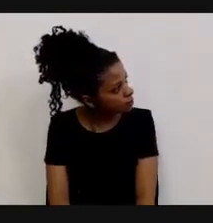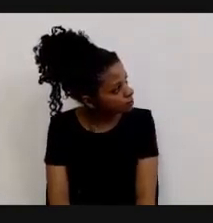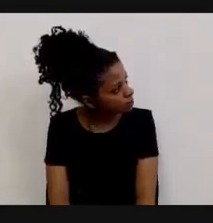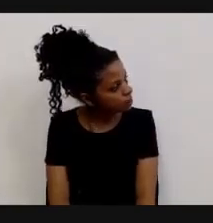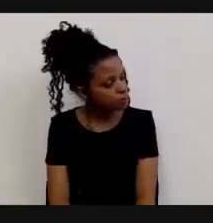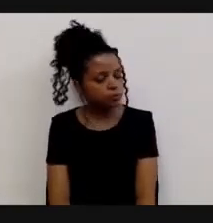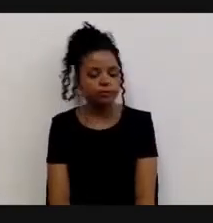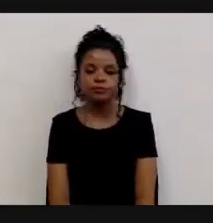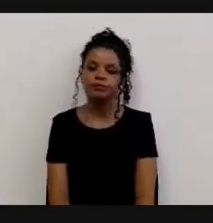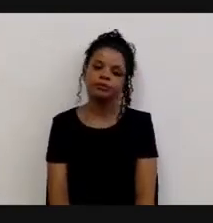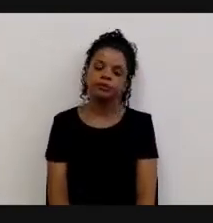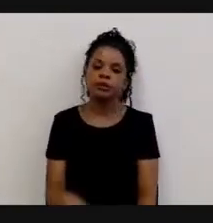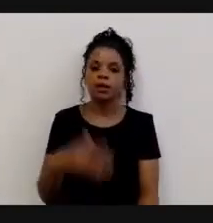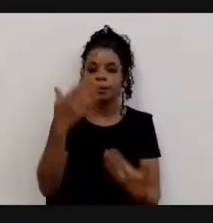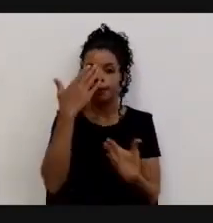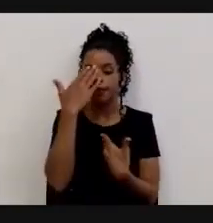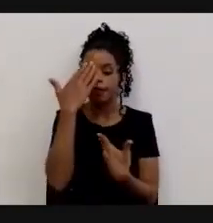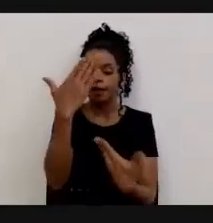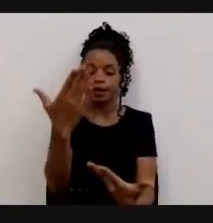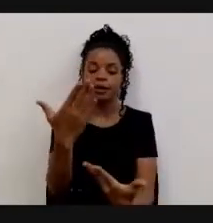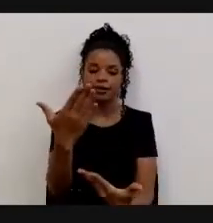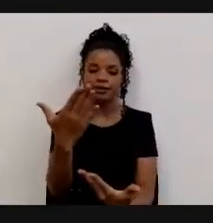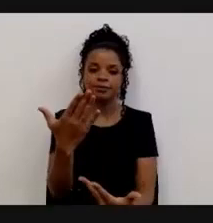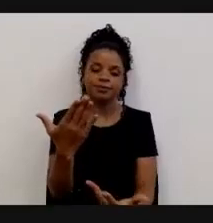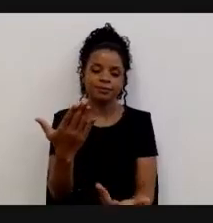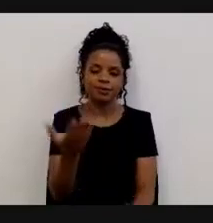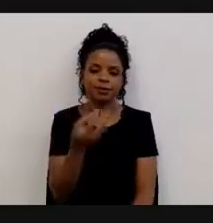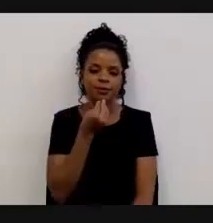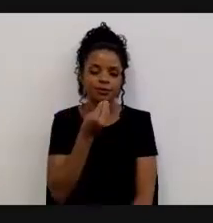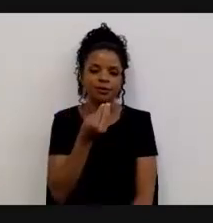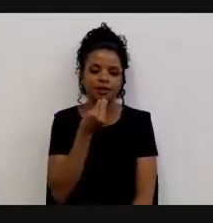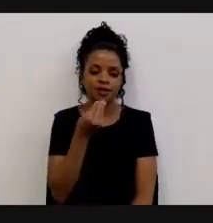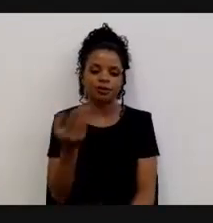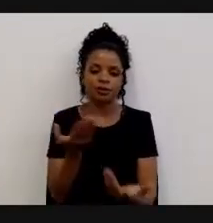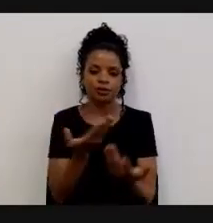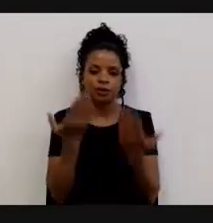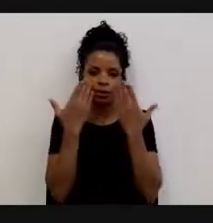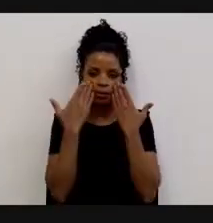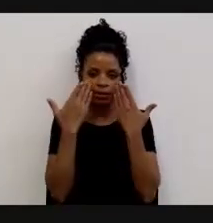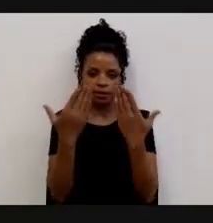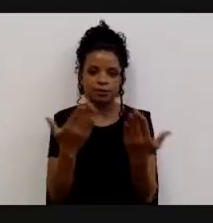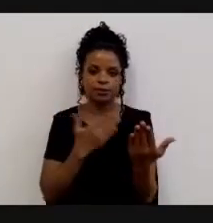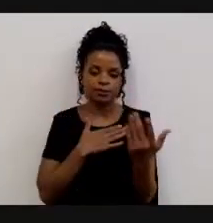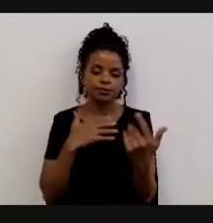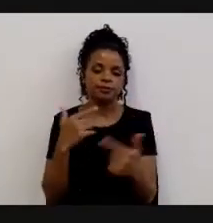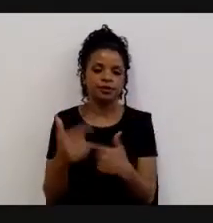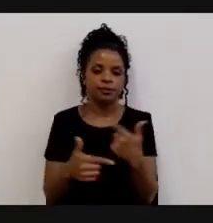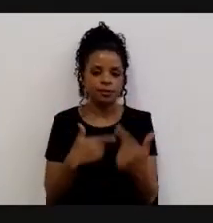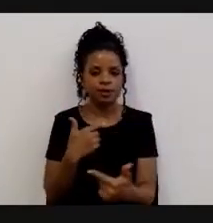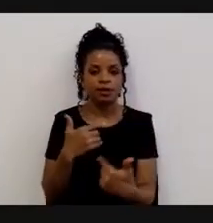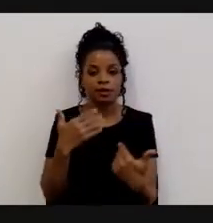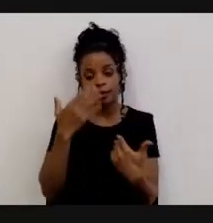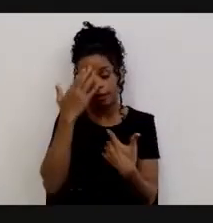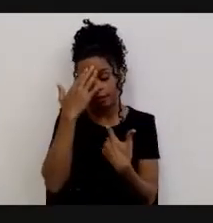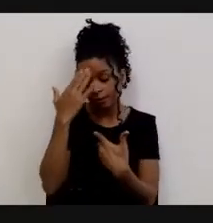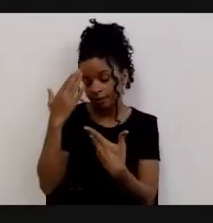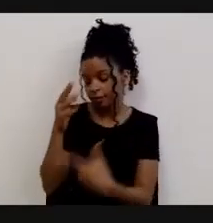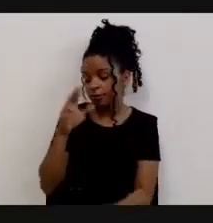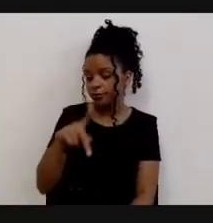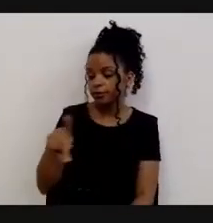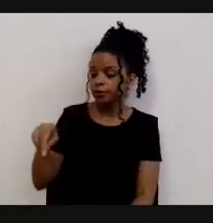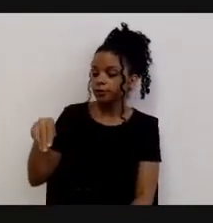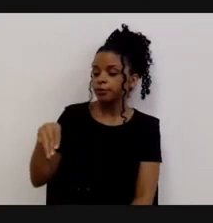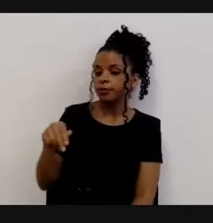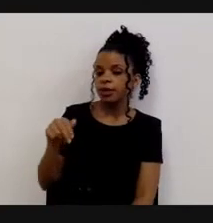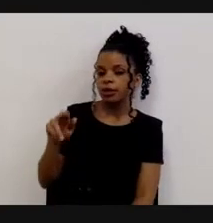Bom, gente, obrigado pelo CEFOR, pela oportunidade de apresentar esse trabalho. Queria agradecer ao professor Maurício, que está aqui nos ajudando. O